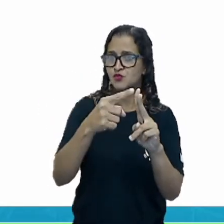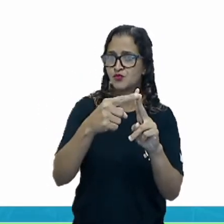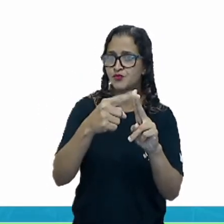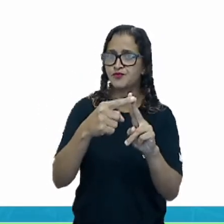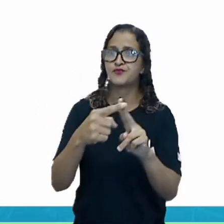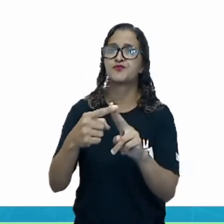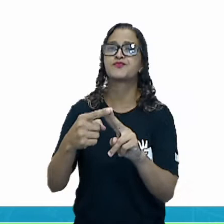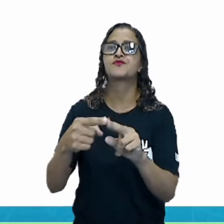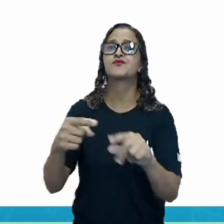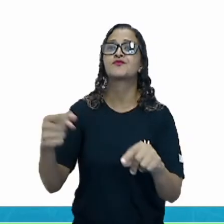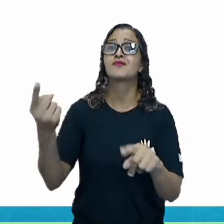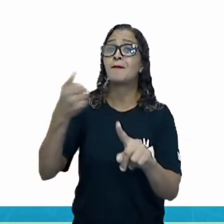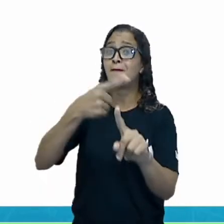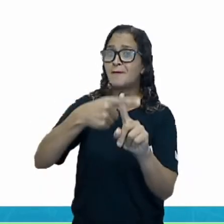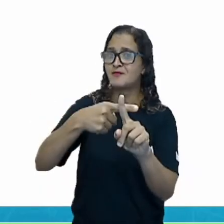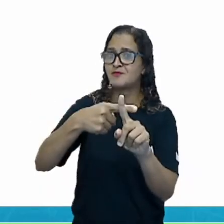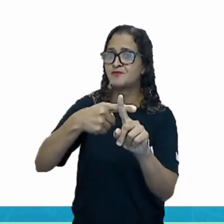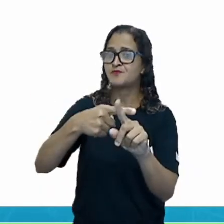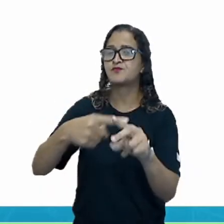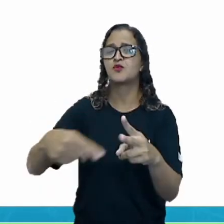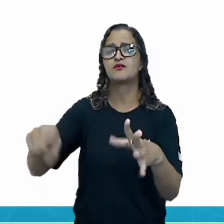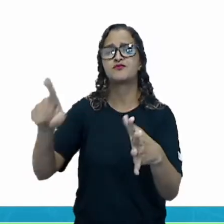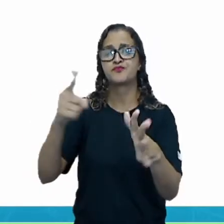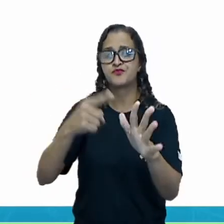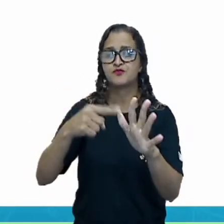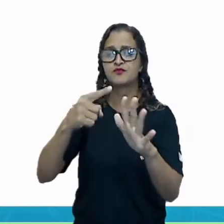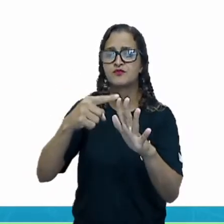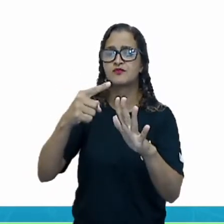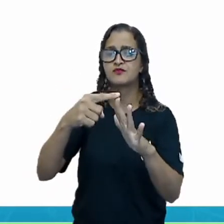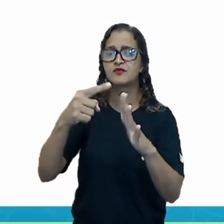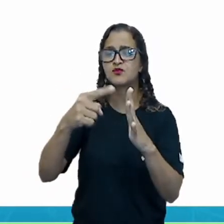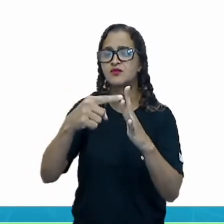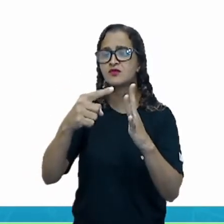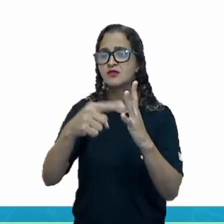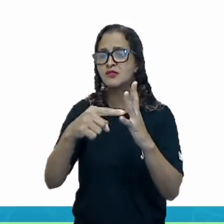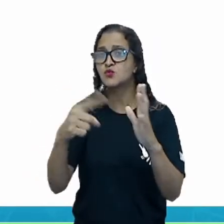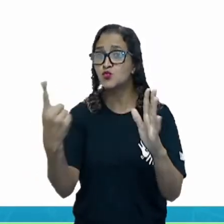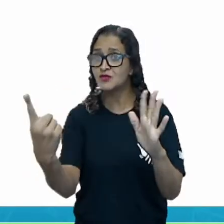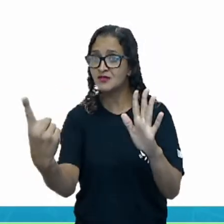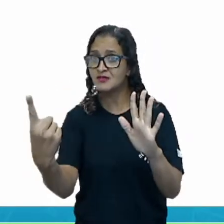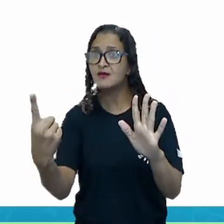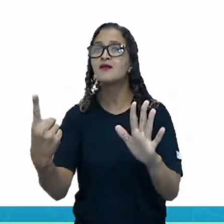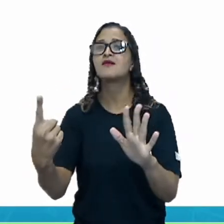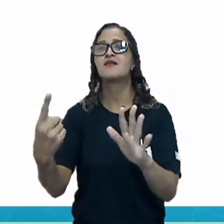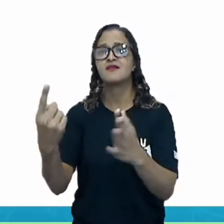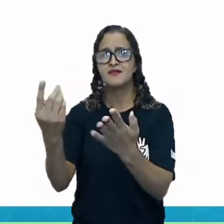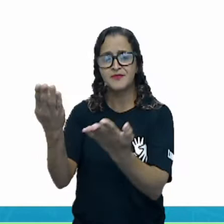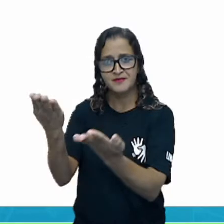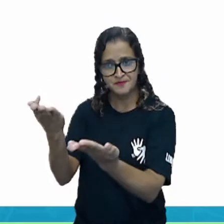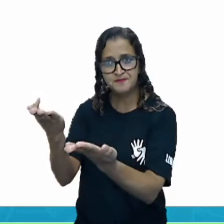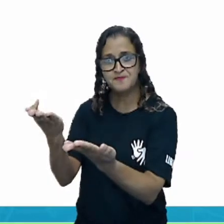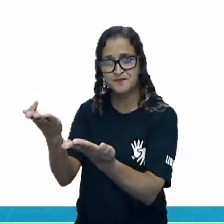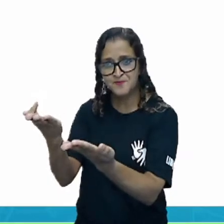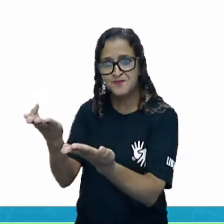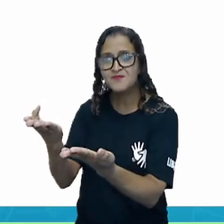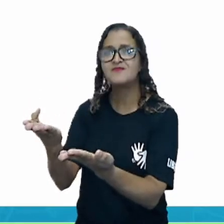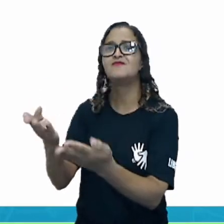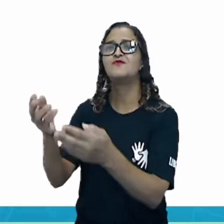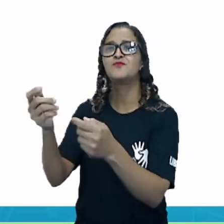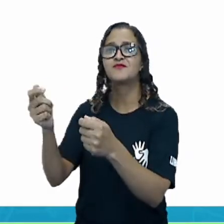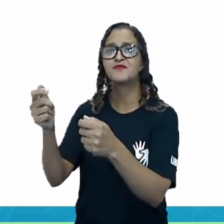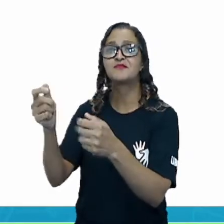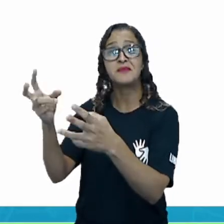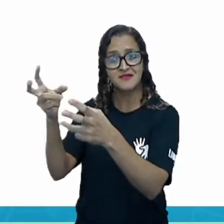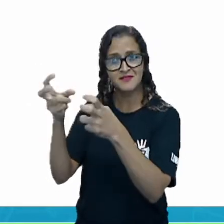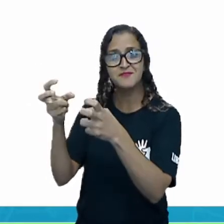3, 4, 5, 6. Vamos somar? 1, 2, 3, 4,